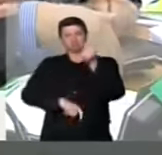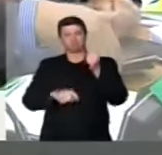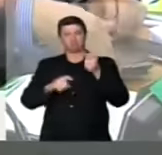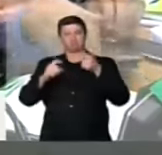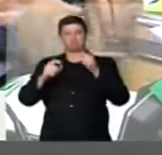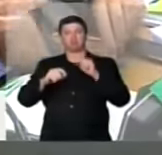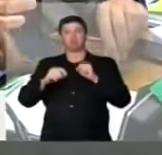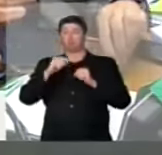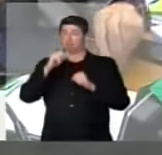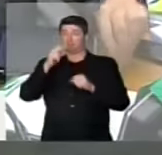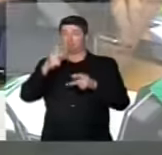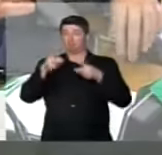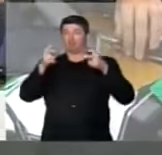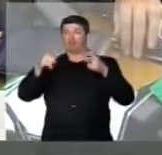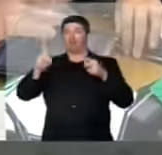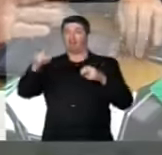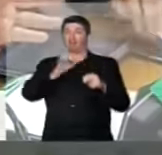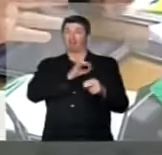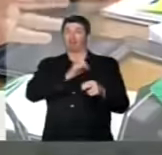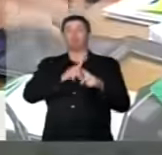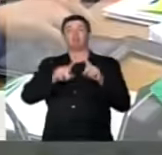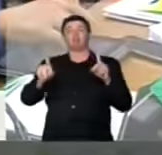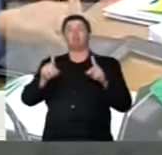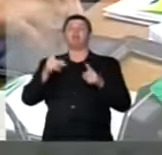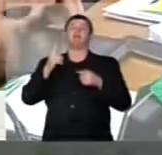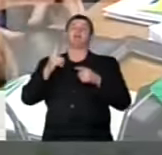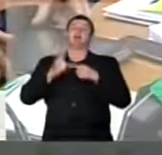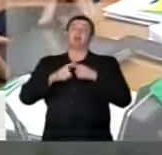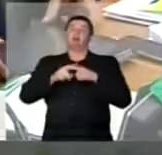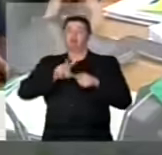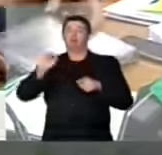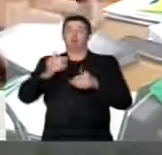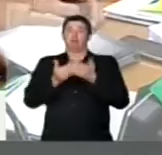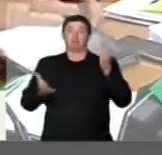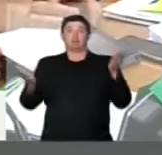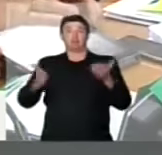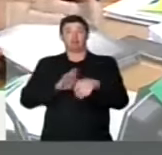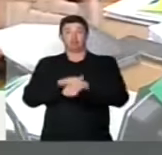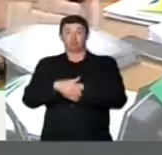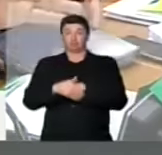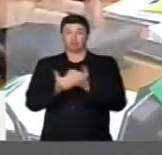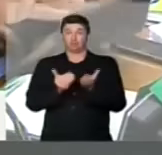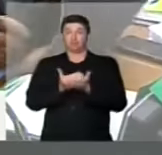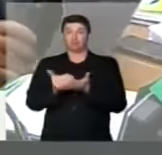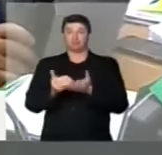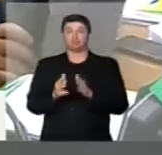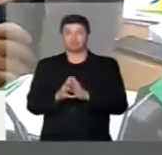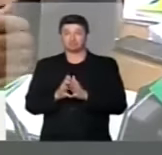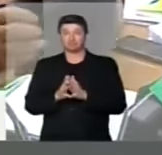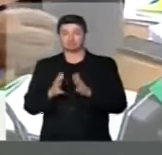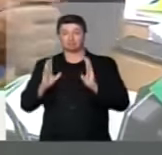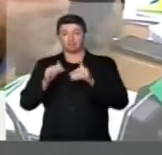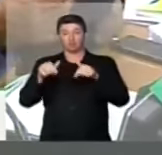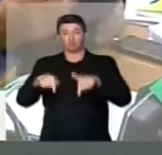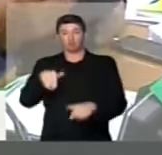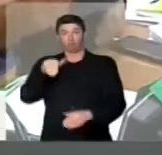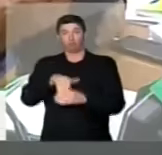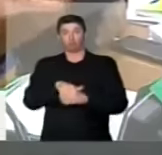o temor de uma derrota iminente que vai começar hoje à noite, com esta comissão